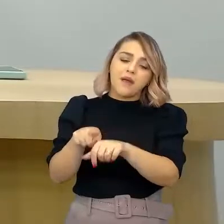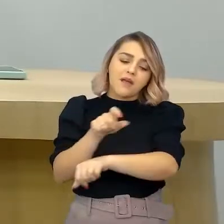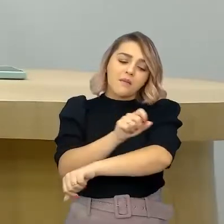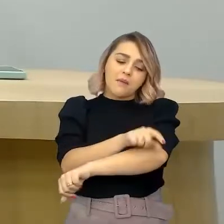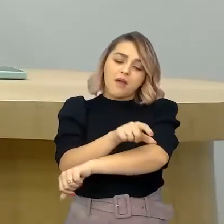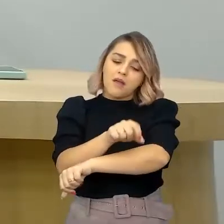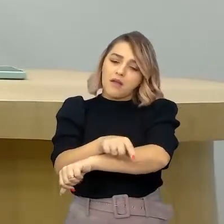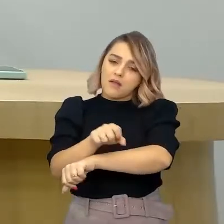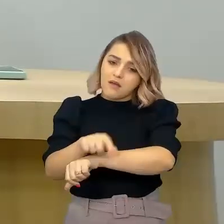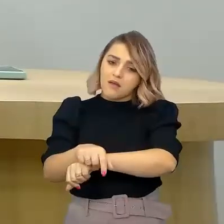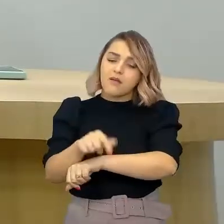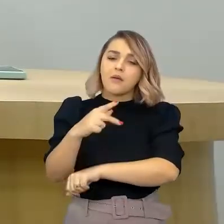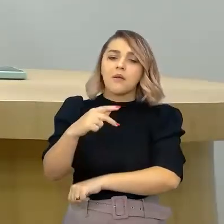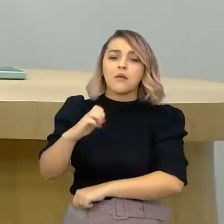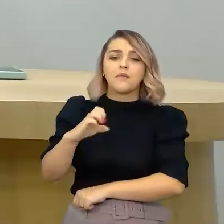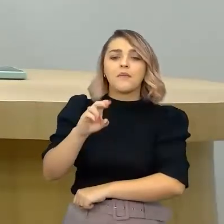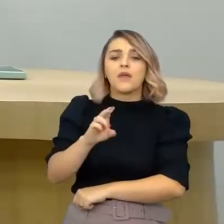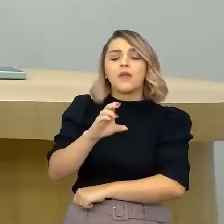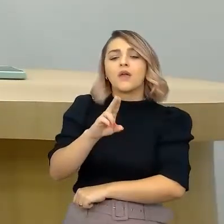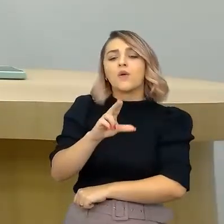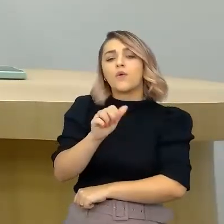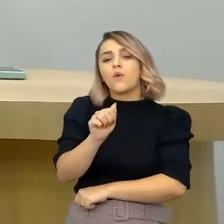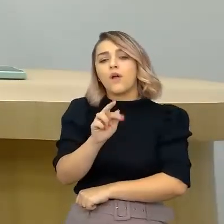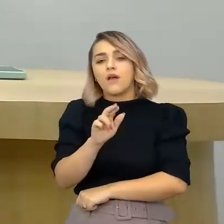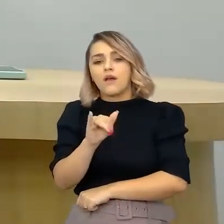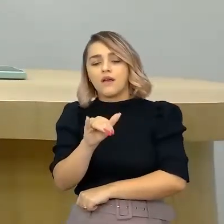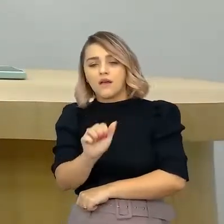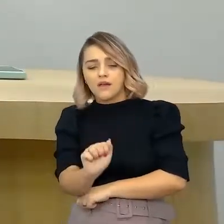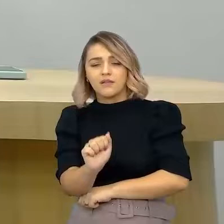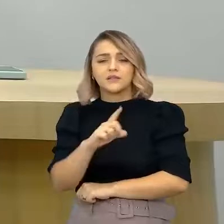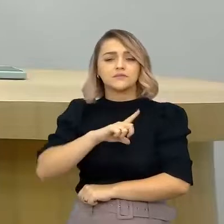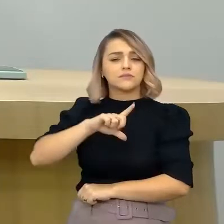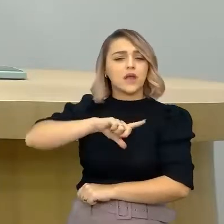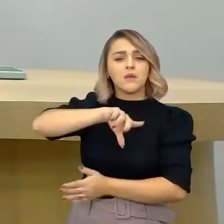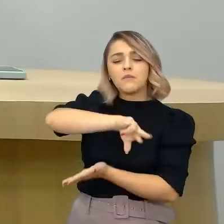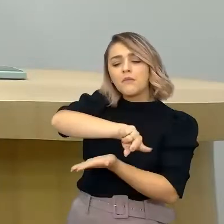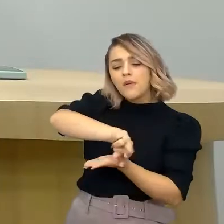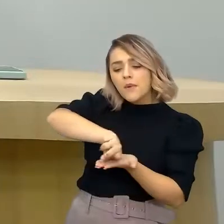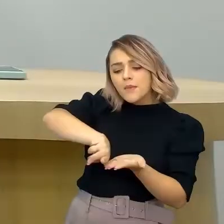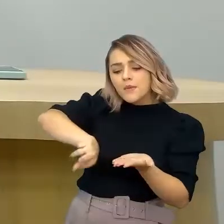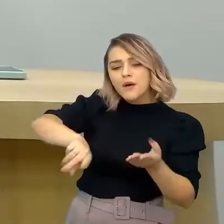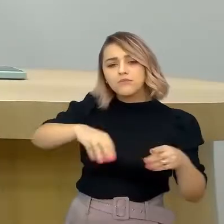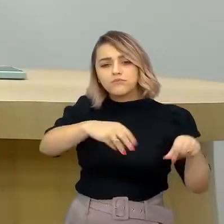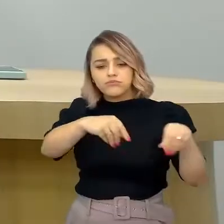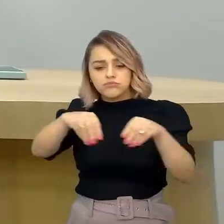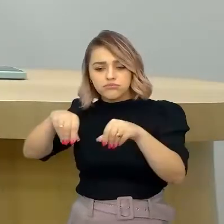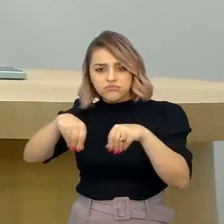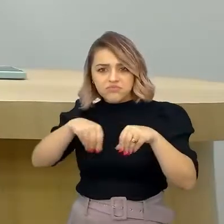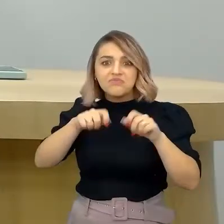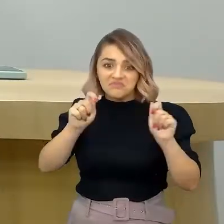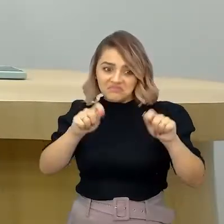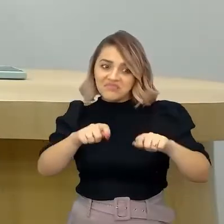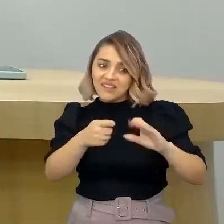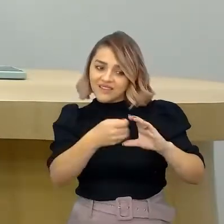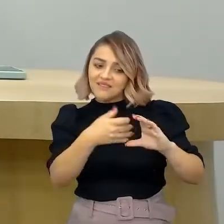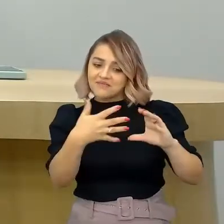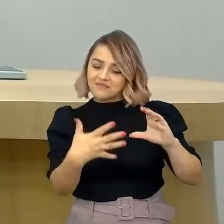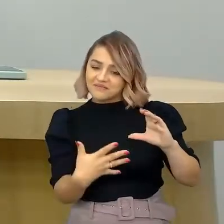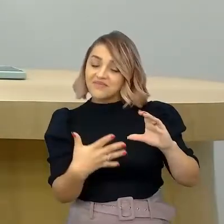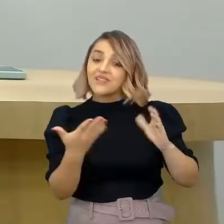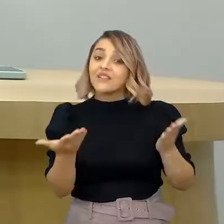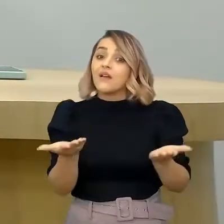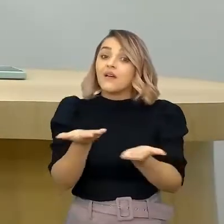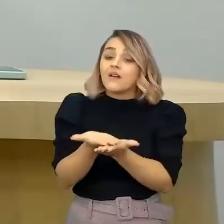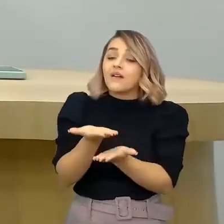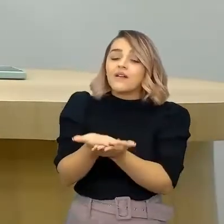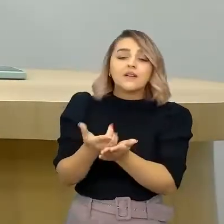Então é importante retratar isso. Então, em todo o mundo nós temos diversos tipos de solo, né, que tem essas características aí. E na aula anterior a